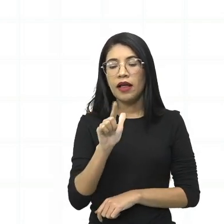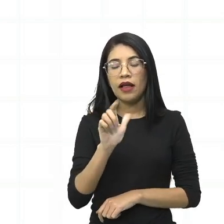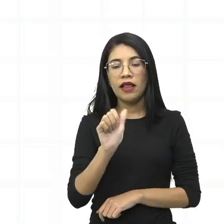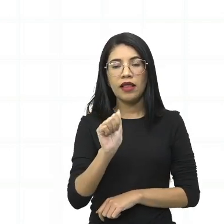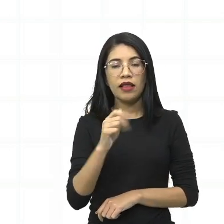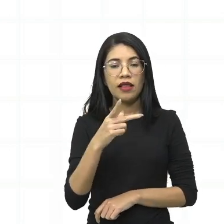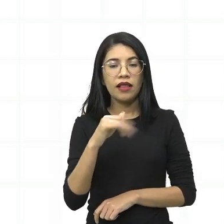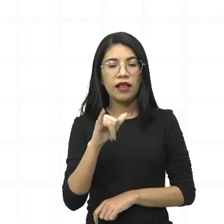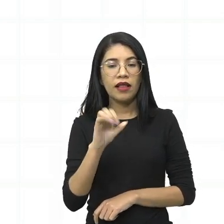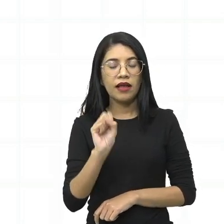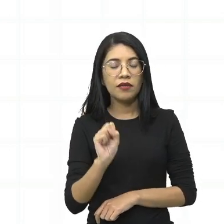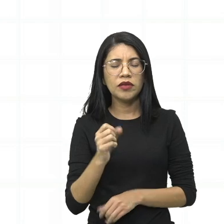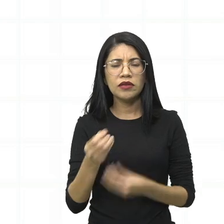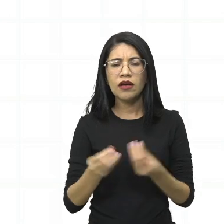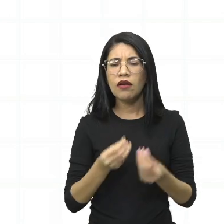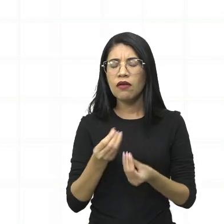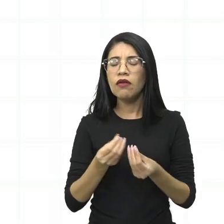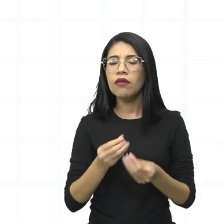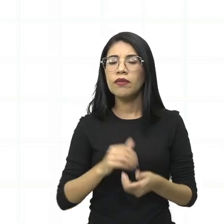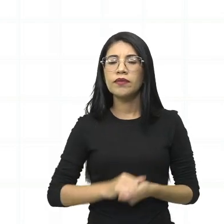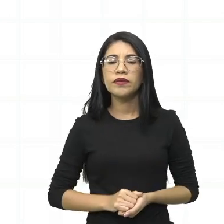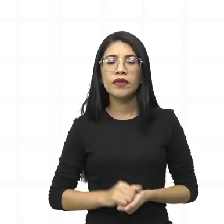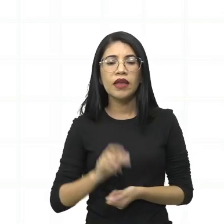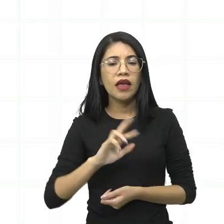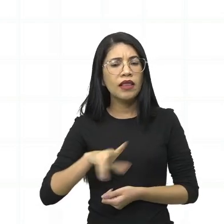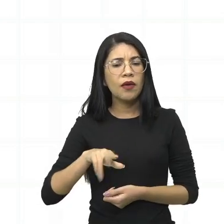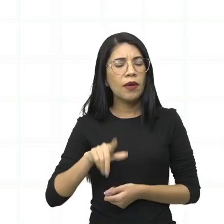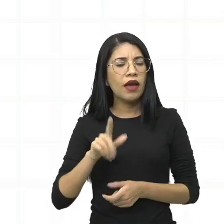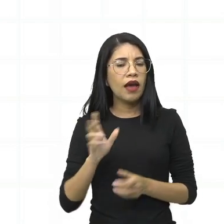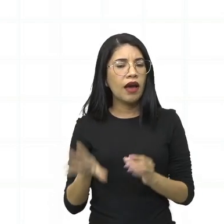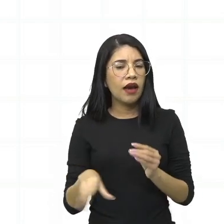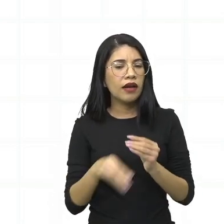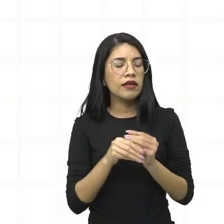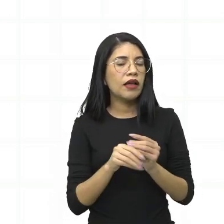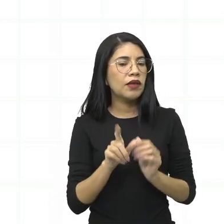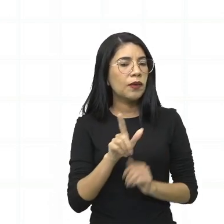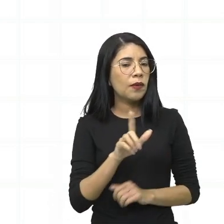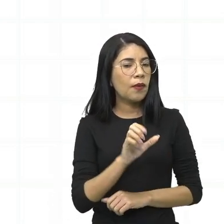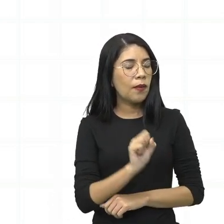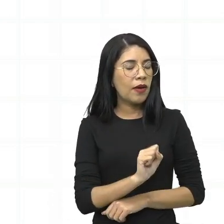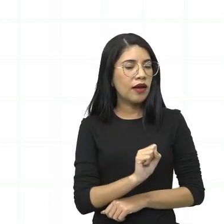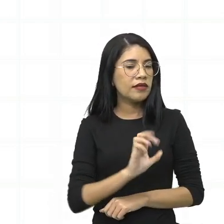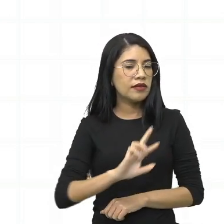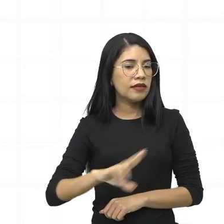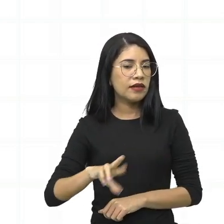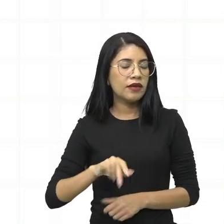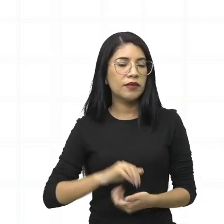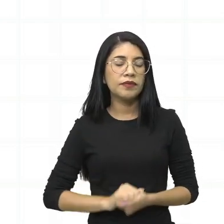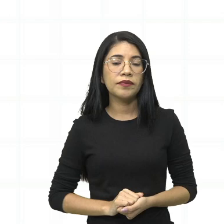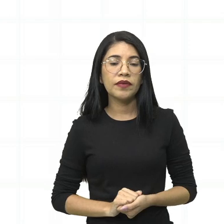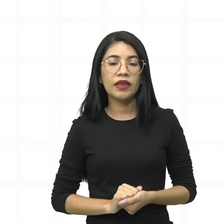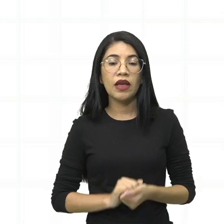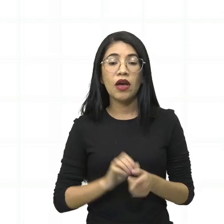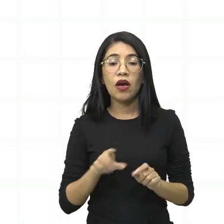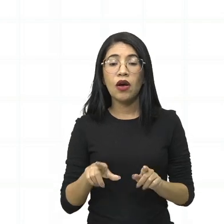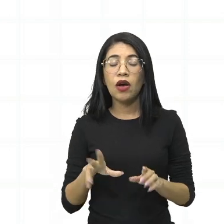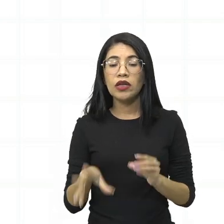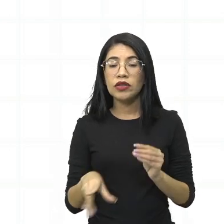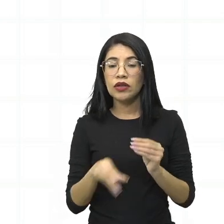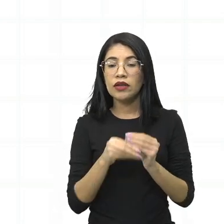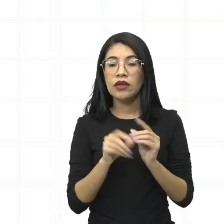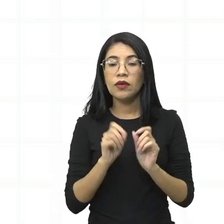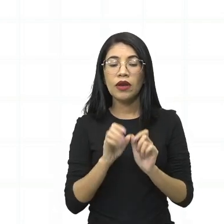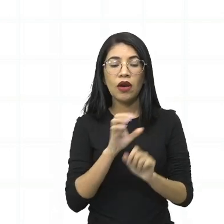palavra lápis, né? A gente não coloca o S ou acrescenta mais alguma letra. A gente acrescenta o artigo.